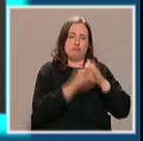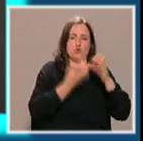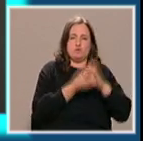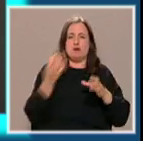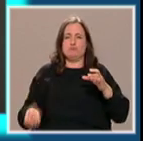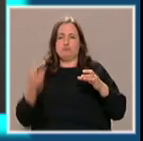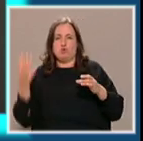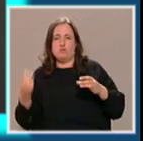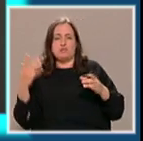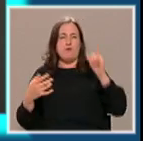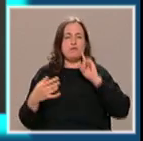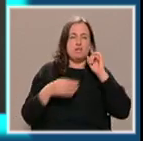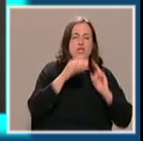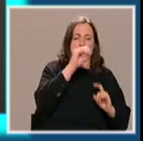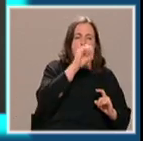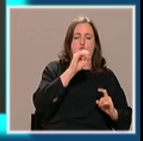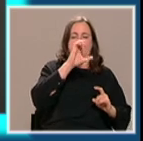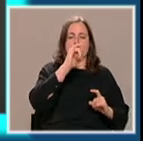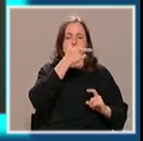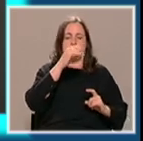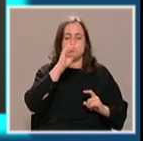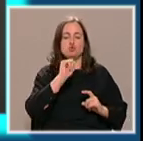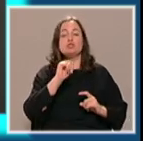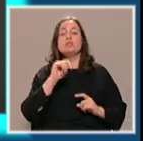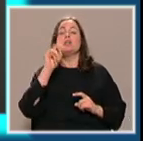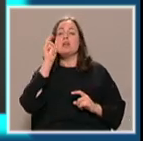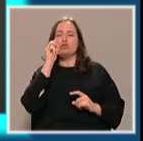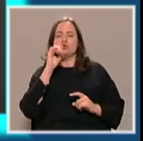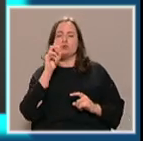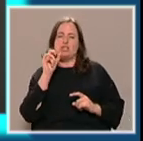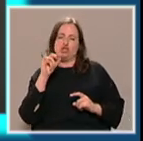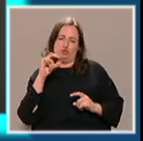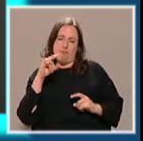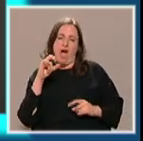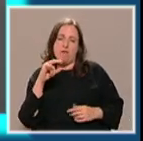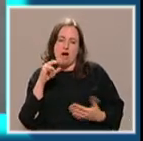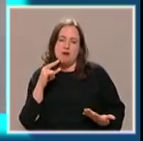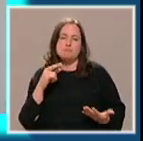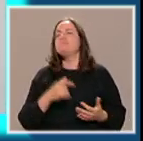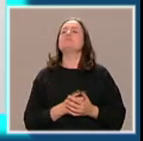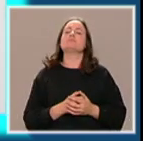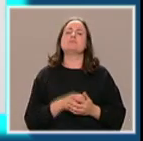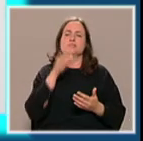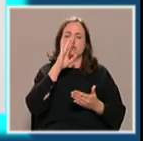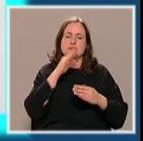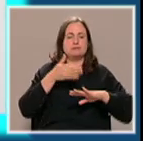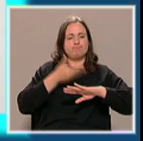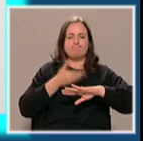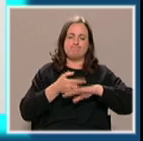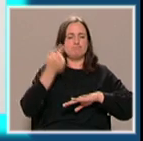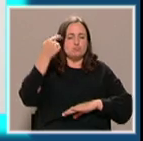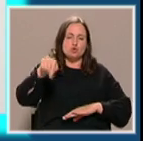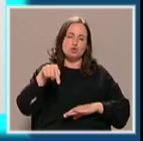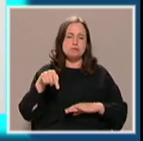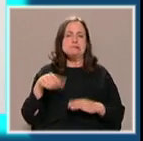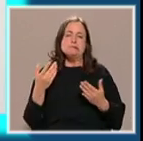femininas, os oócitos, e masculinas, os espermatozoides. Quando há uma relação sexual,